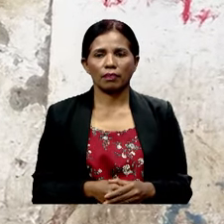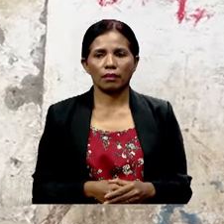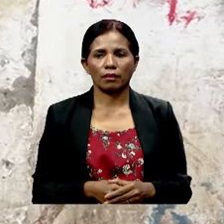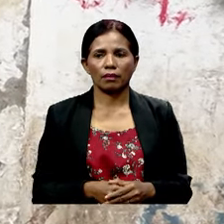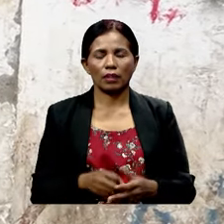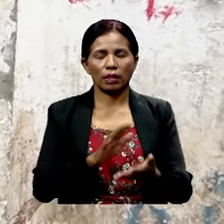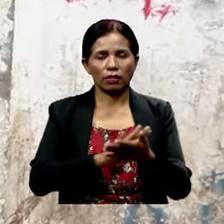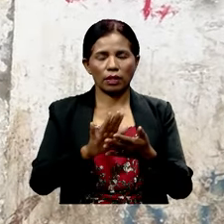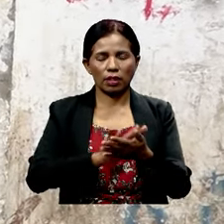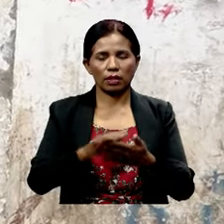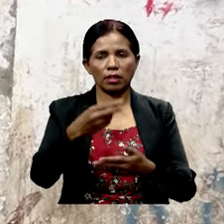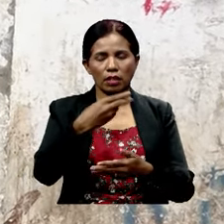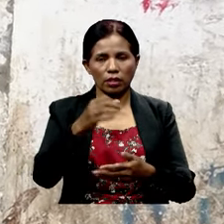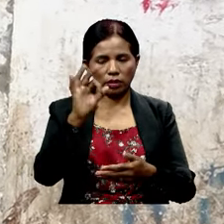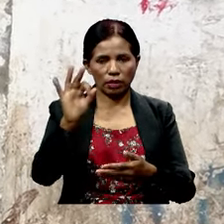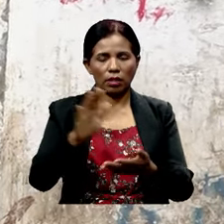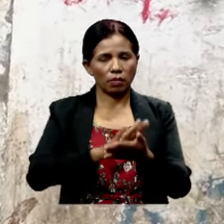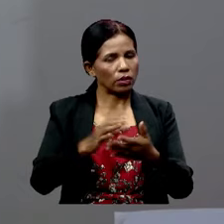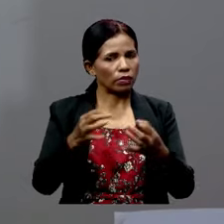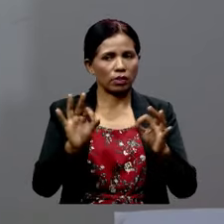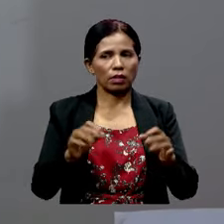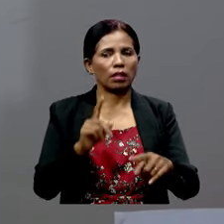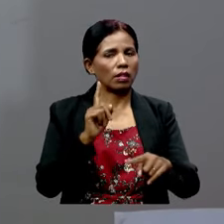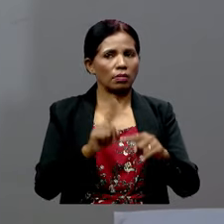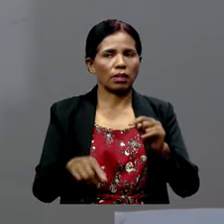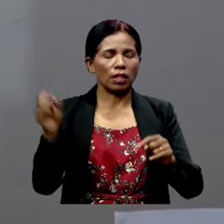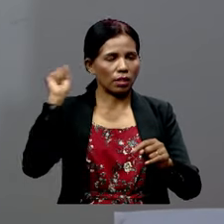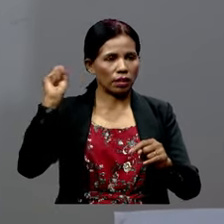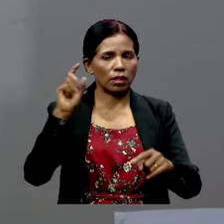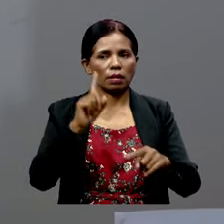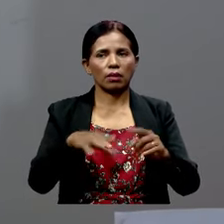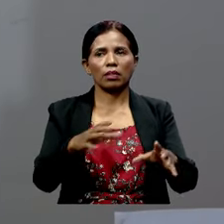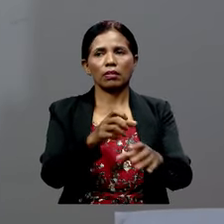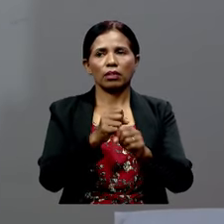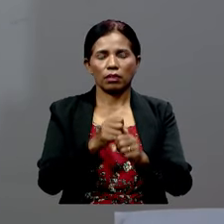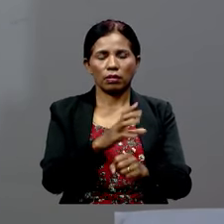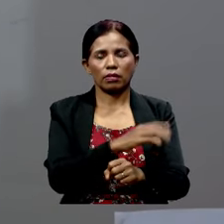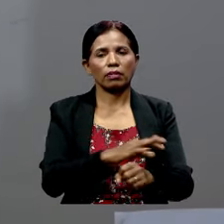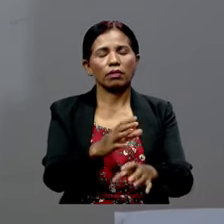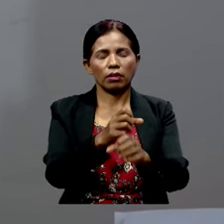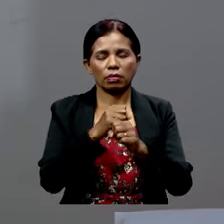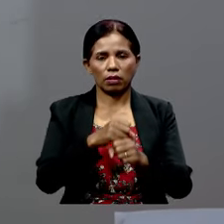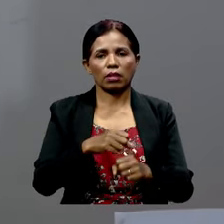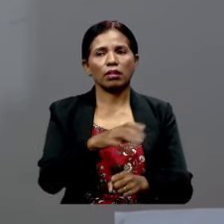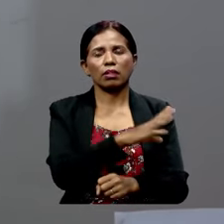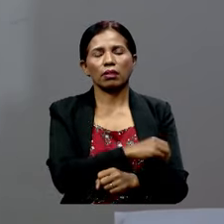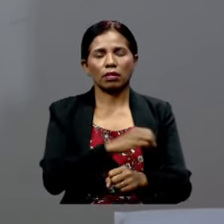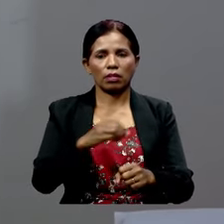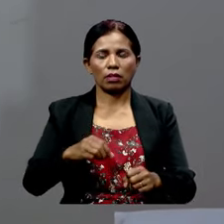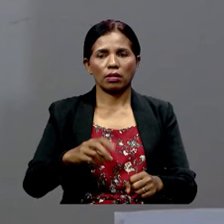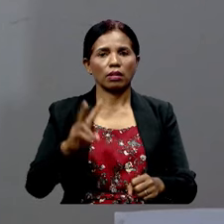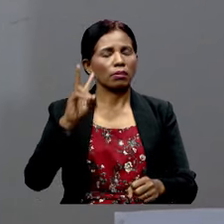passe a Argentina va a limpeza magne la bela haris la bela curva faz para modo ah ida nema que está um bom